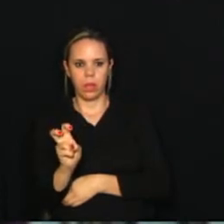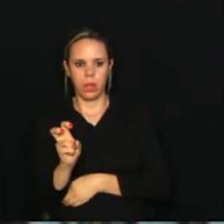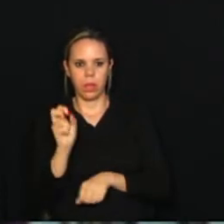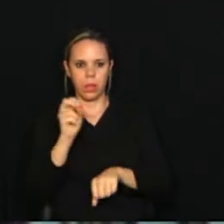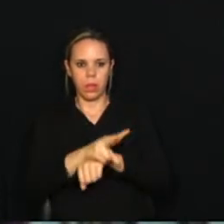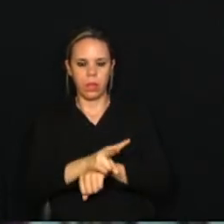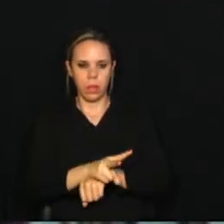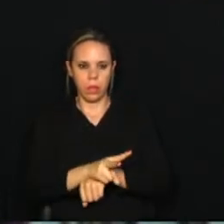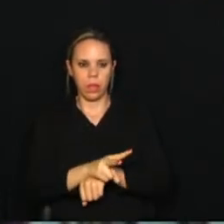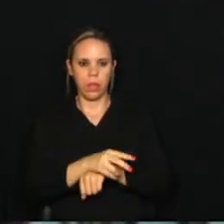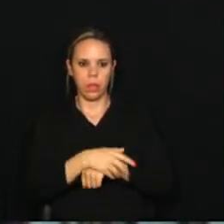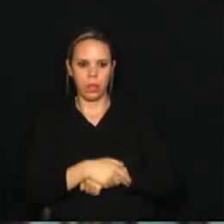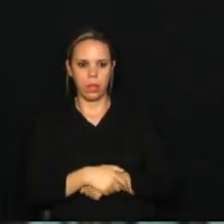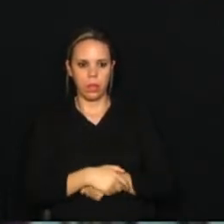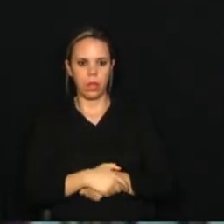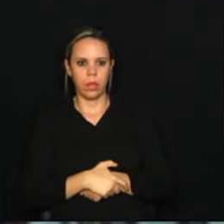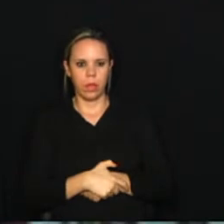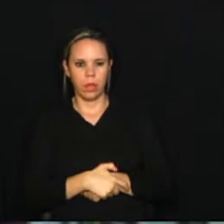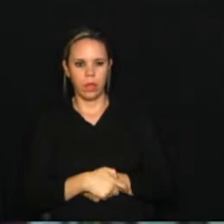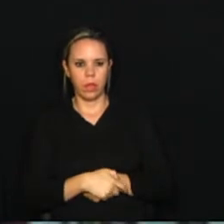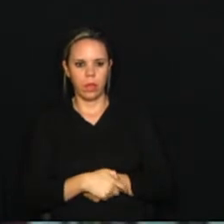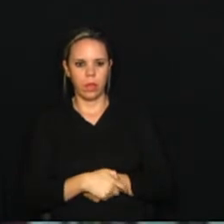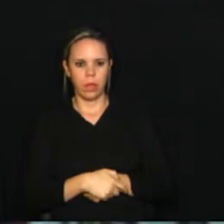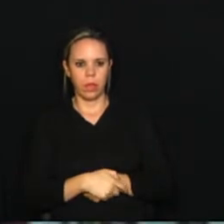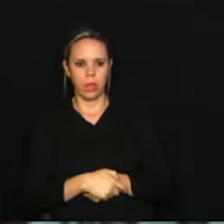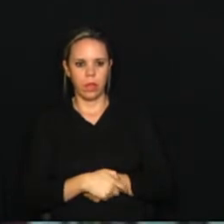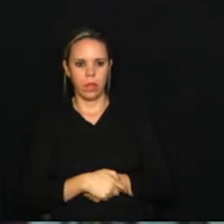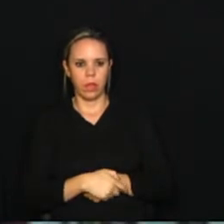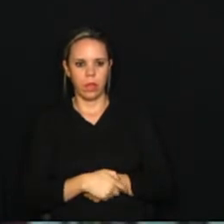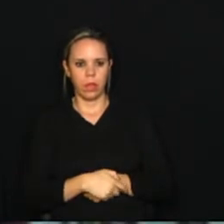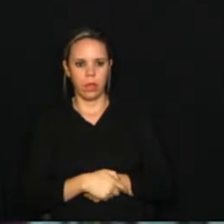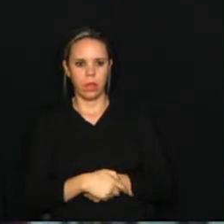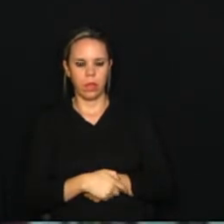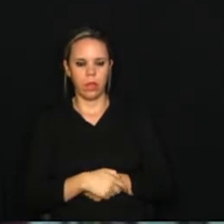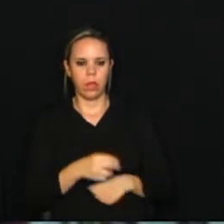vagas de déficit. A região norte com